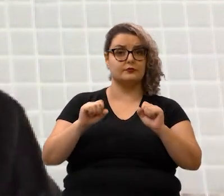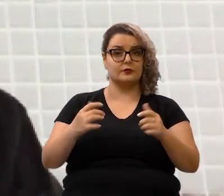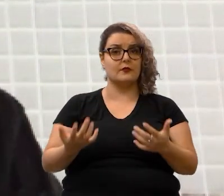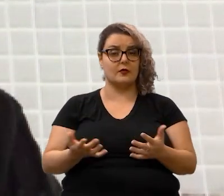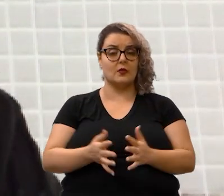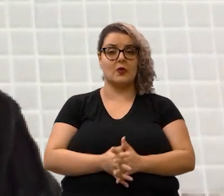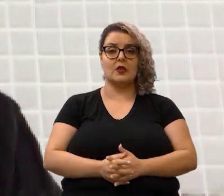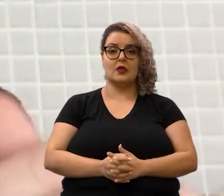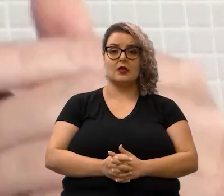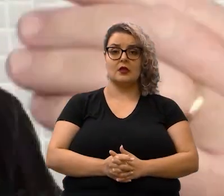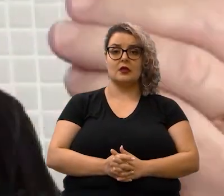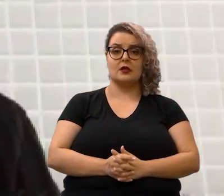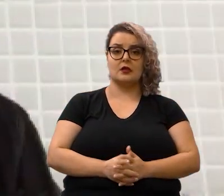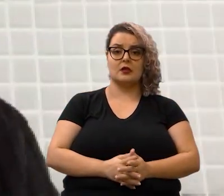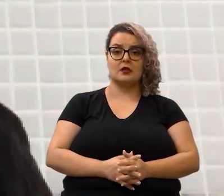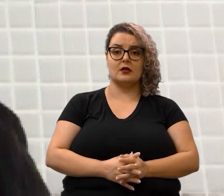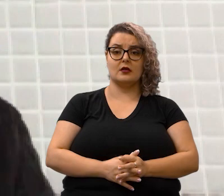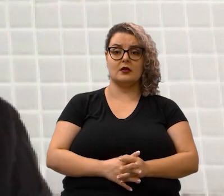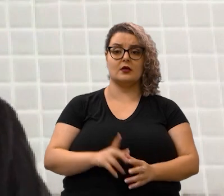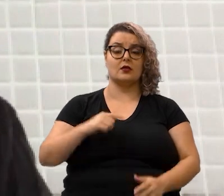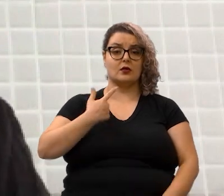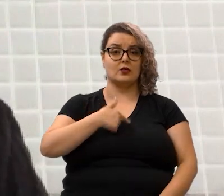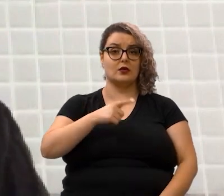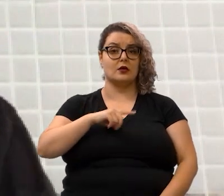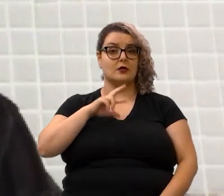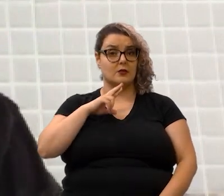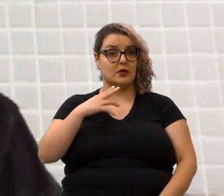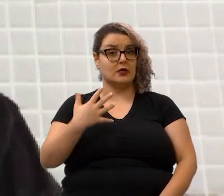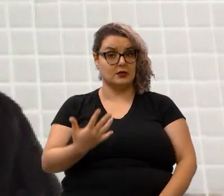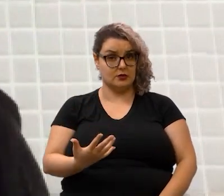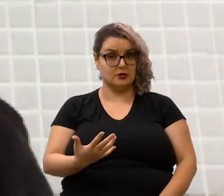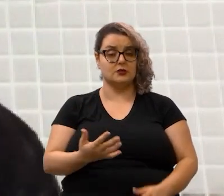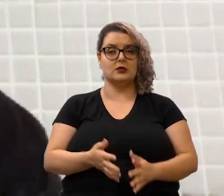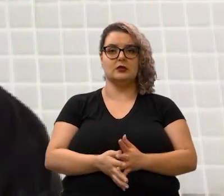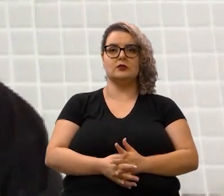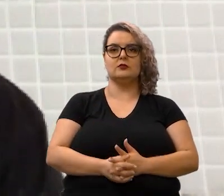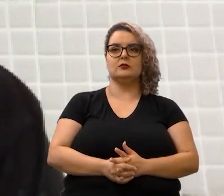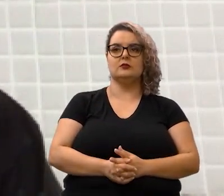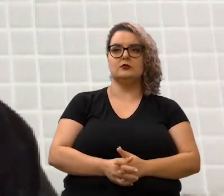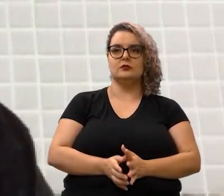Poder nós termos essa solução, né? Que